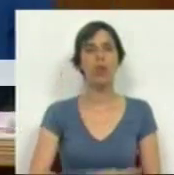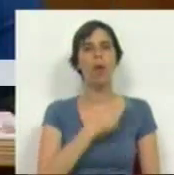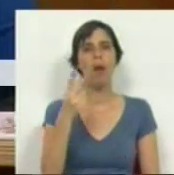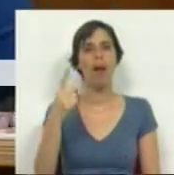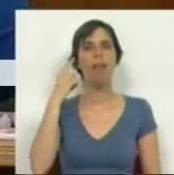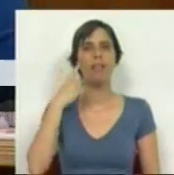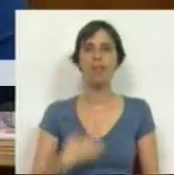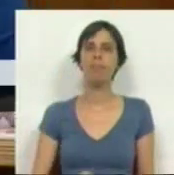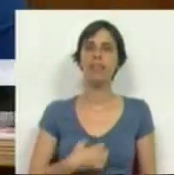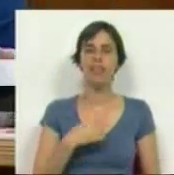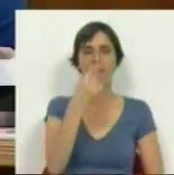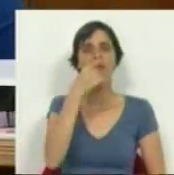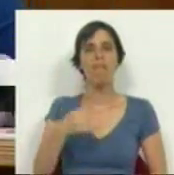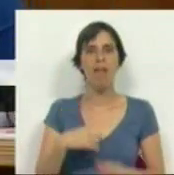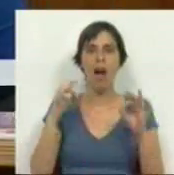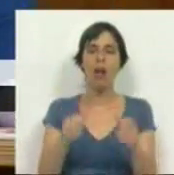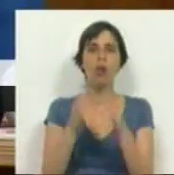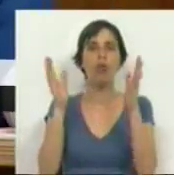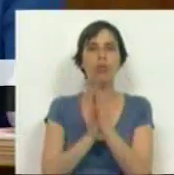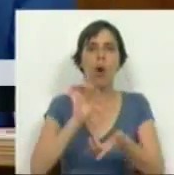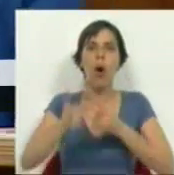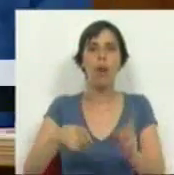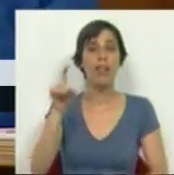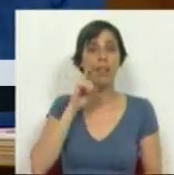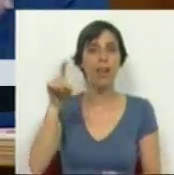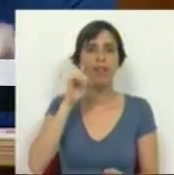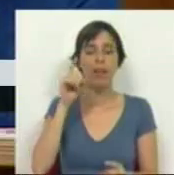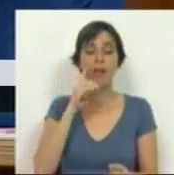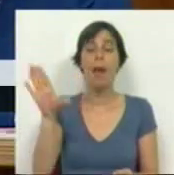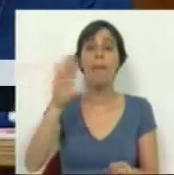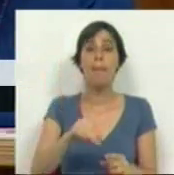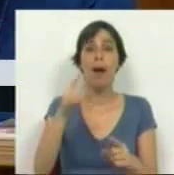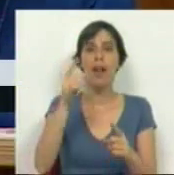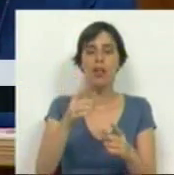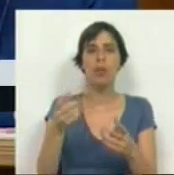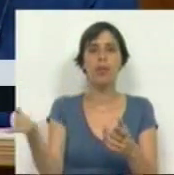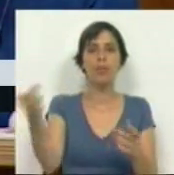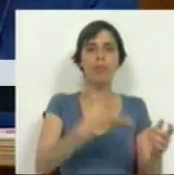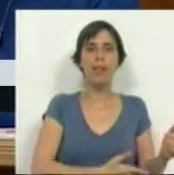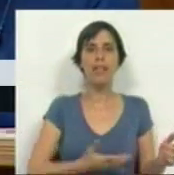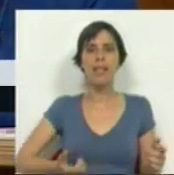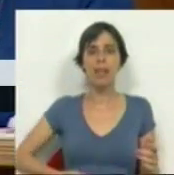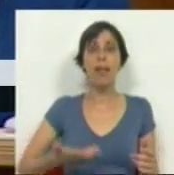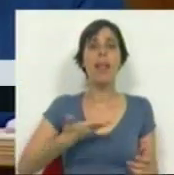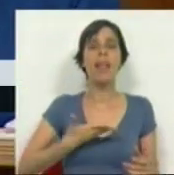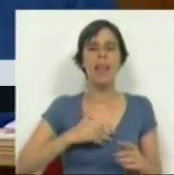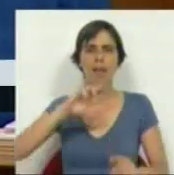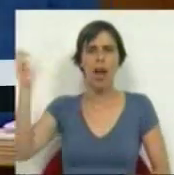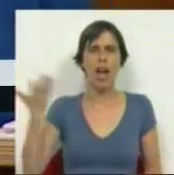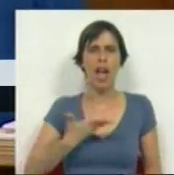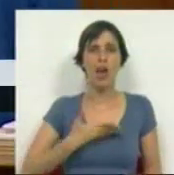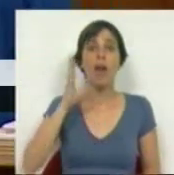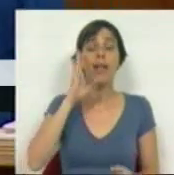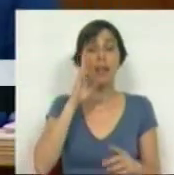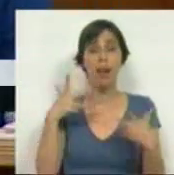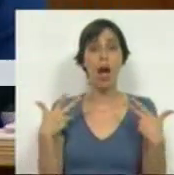anos, se confronta com o falhanço de tudo aquilo que foi defendendo. Mais do que um mar de desempregados e do endividamento recorde,